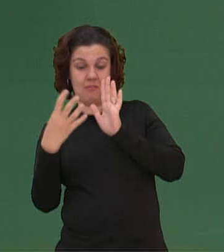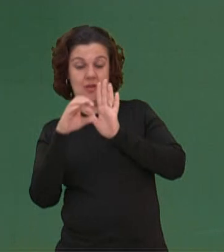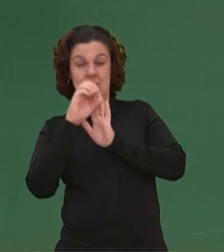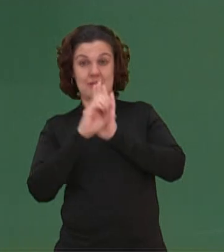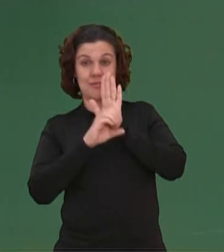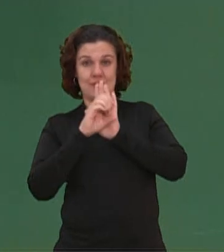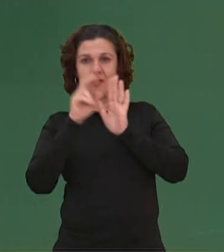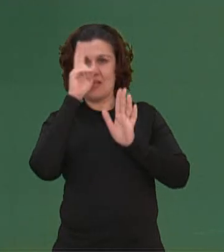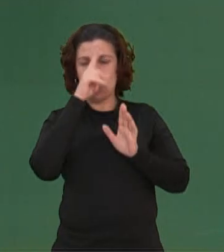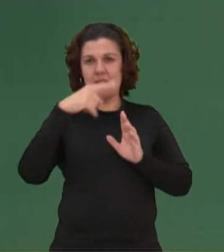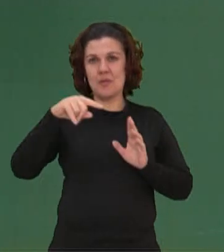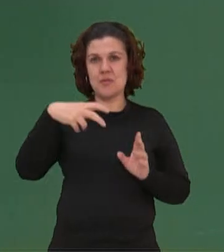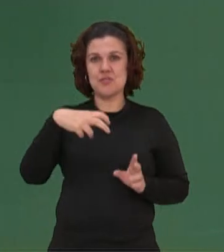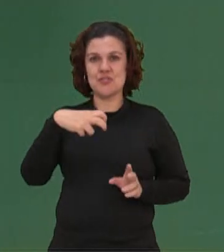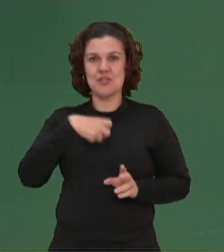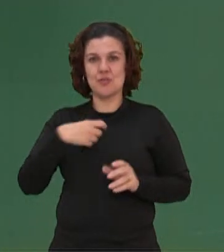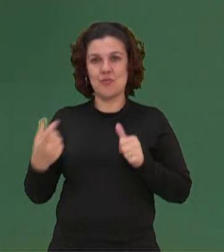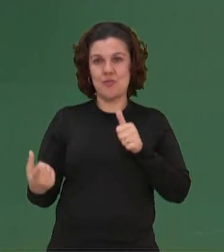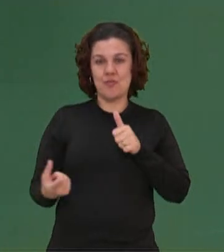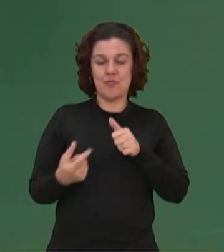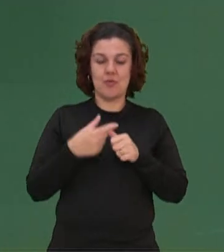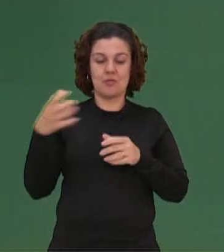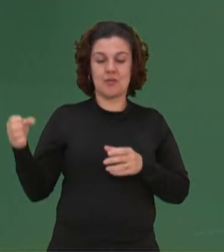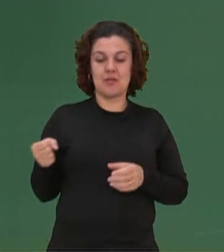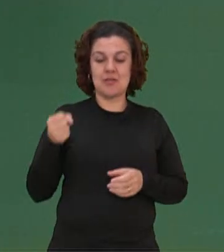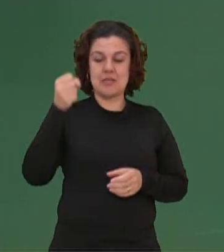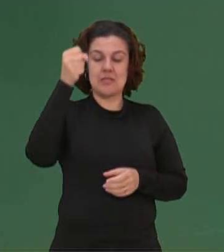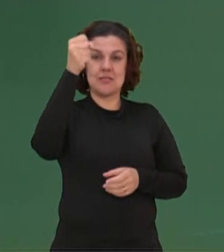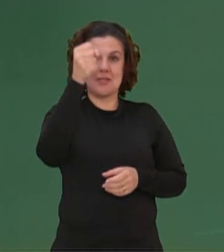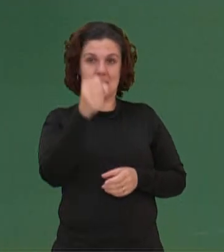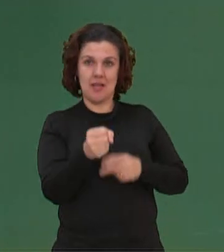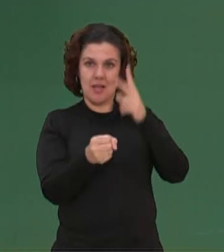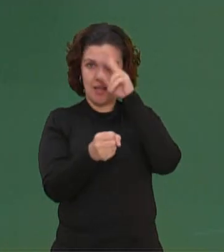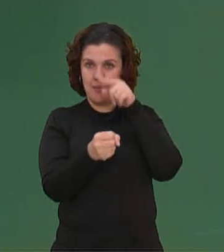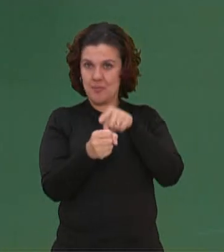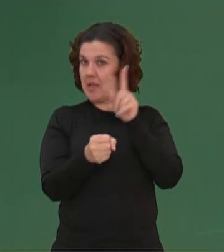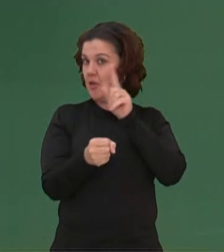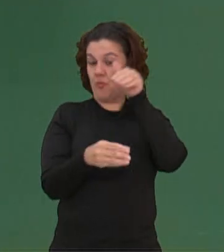1934, lembra que o Getúlio Vargas então foi eleito